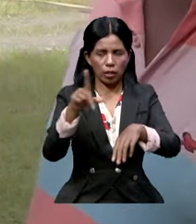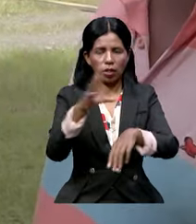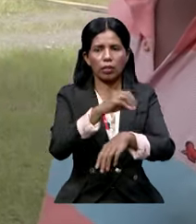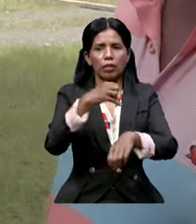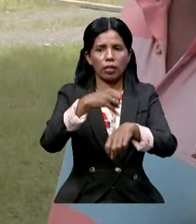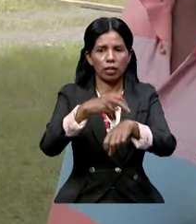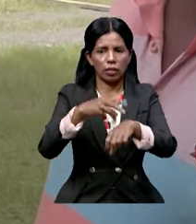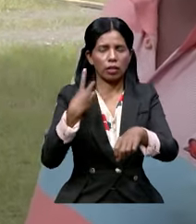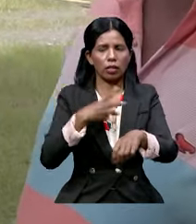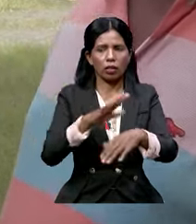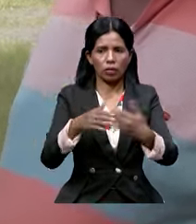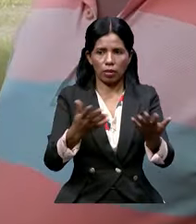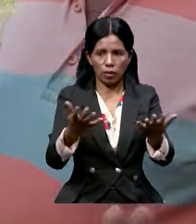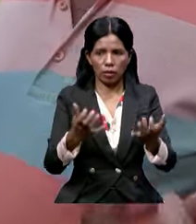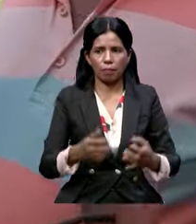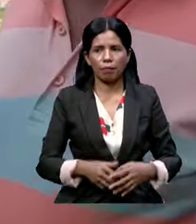E não é uma que todo tenha a cara.